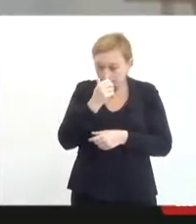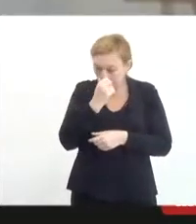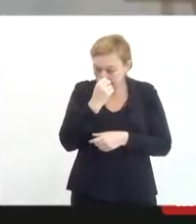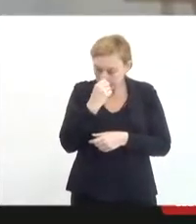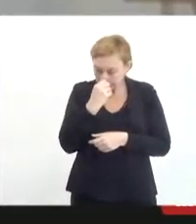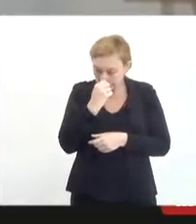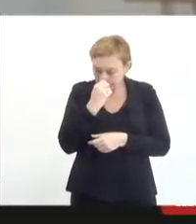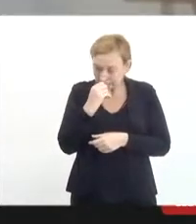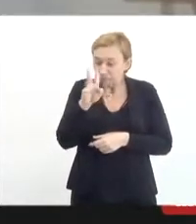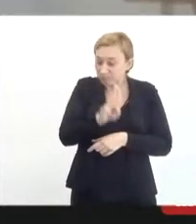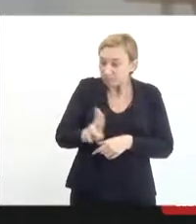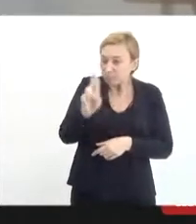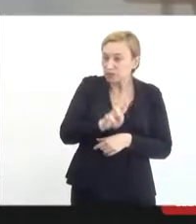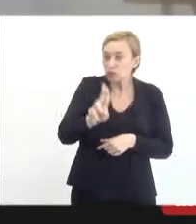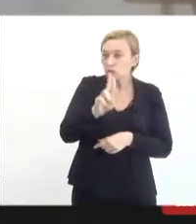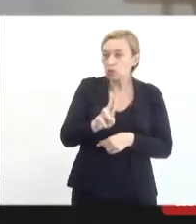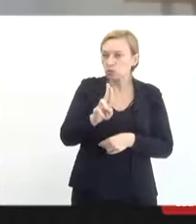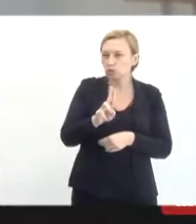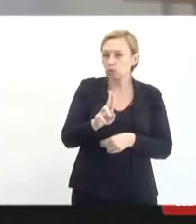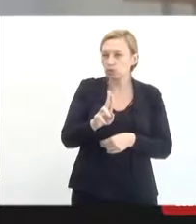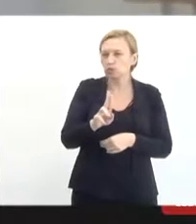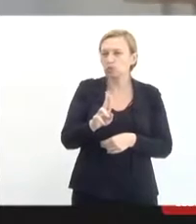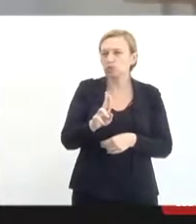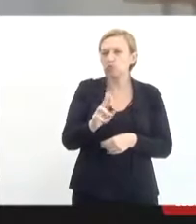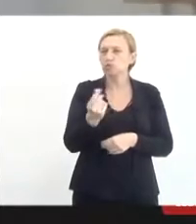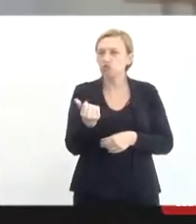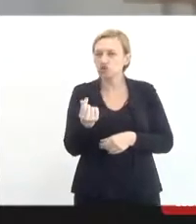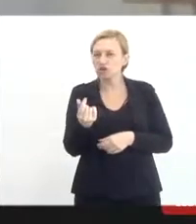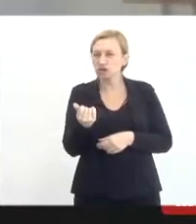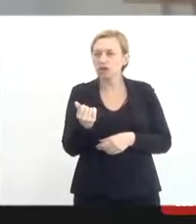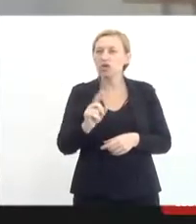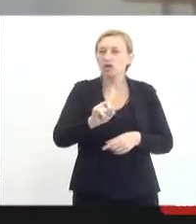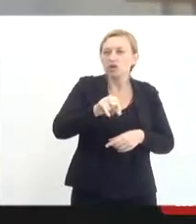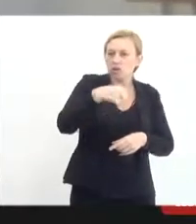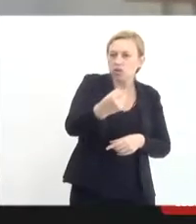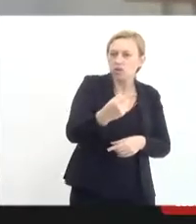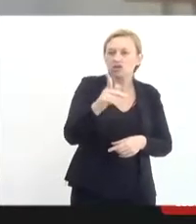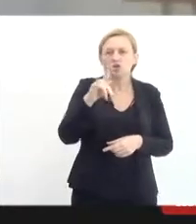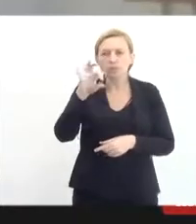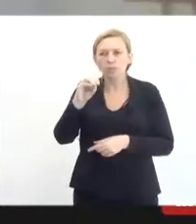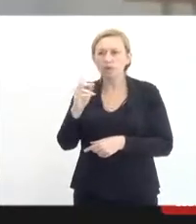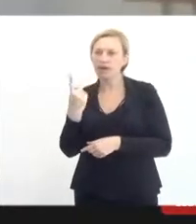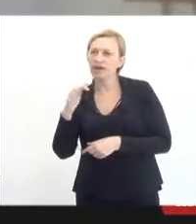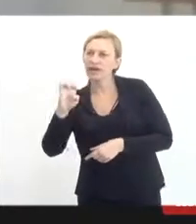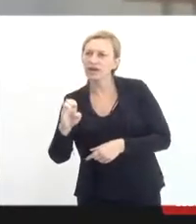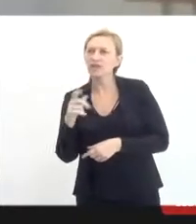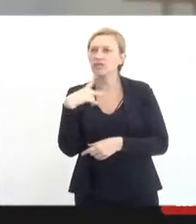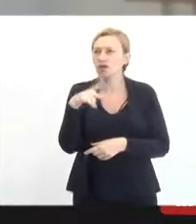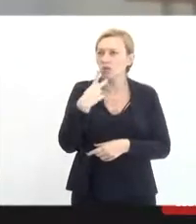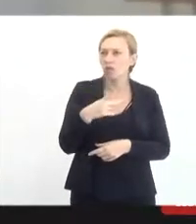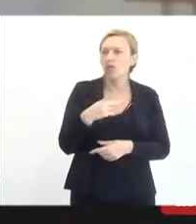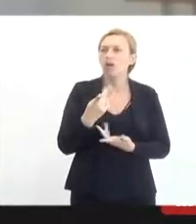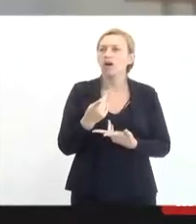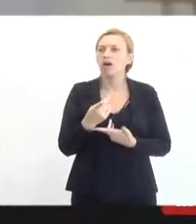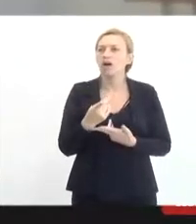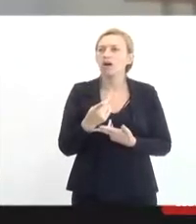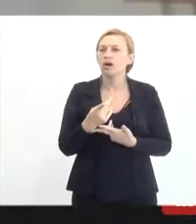do consumo dos bens pelo terceirizado, ou como a outra que o Paulo Henrique também citou, sobre